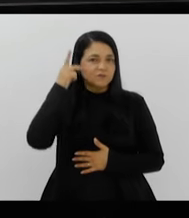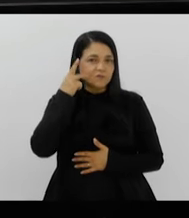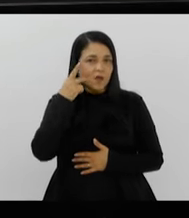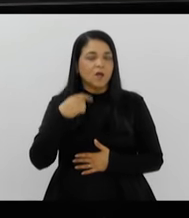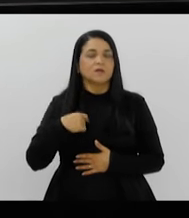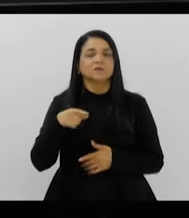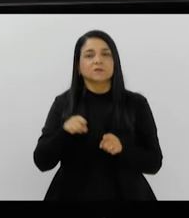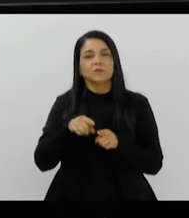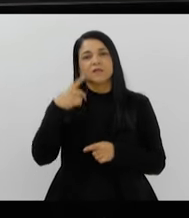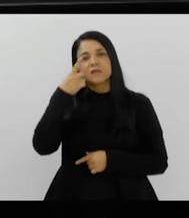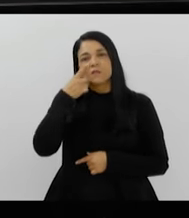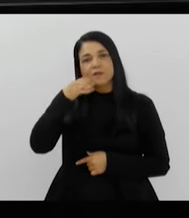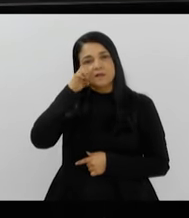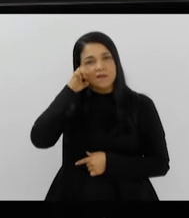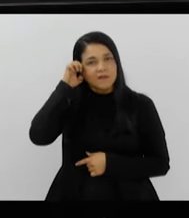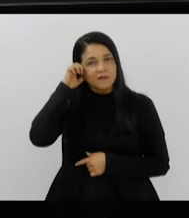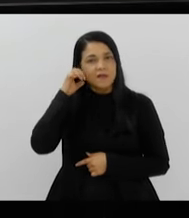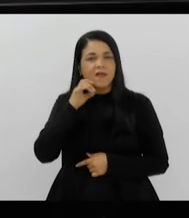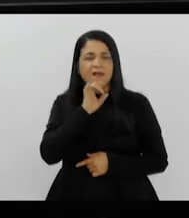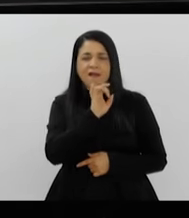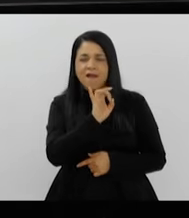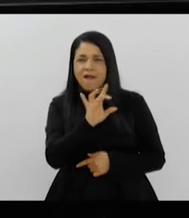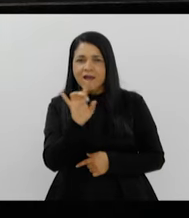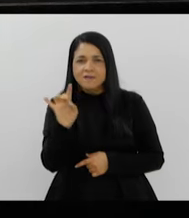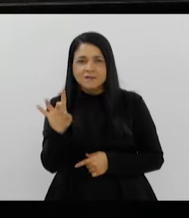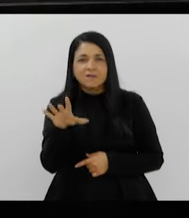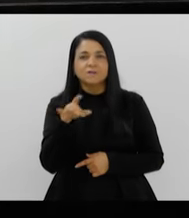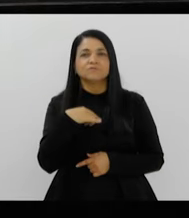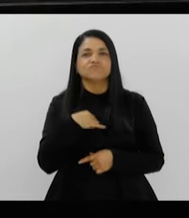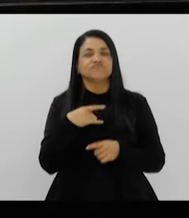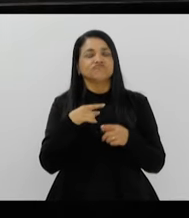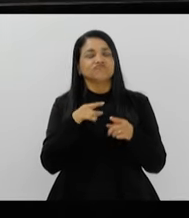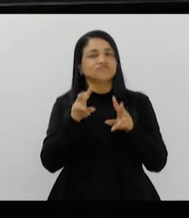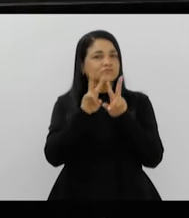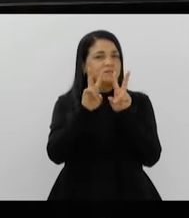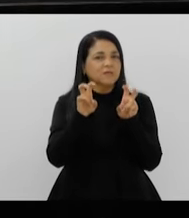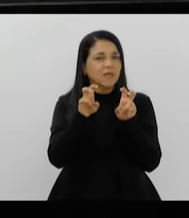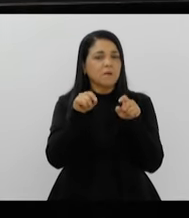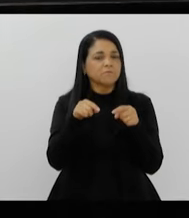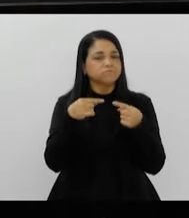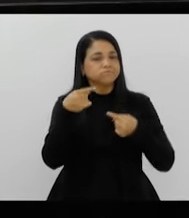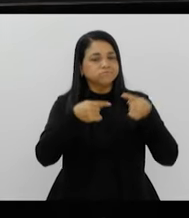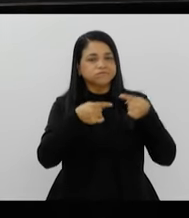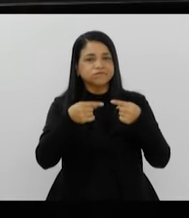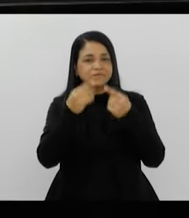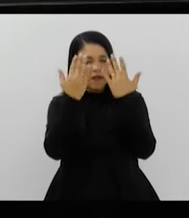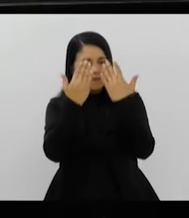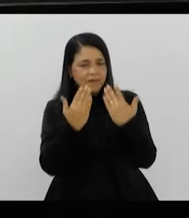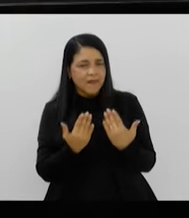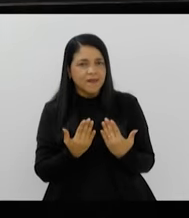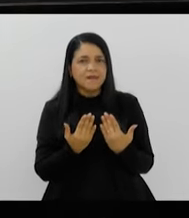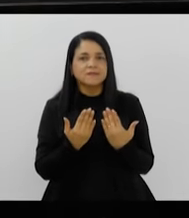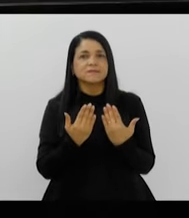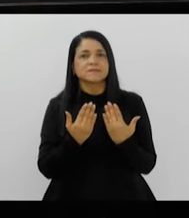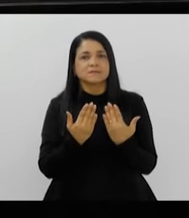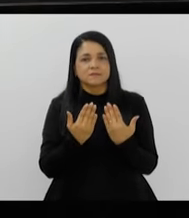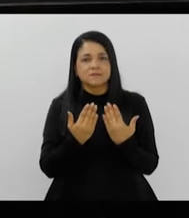Élica Takimoto, cada um feito sob um determinado prisma da análise que